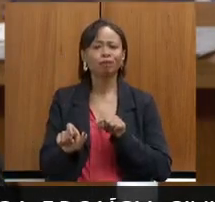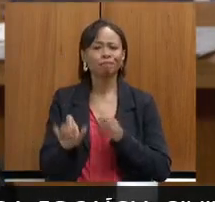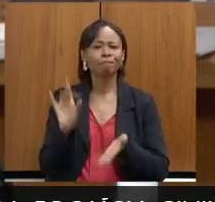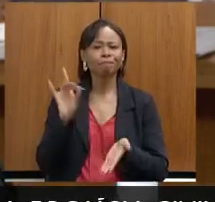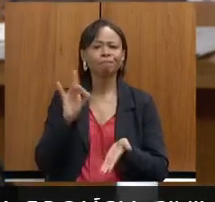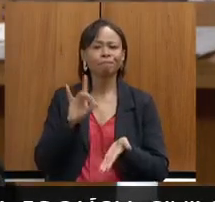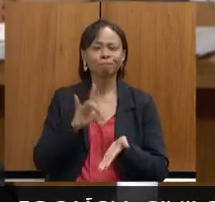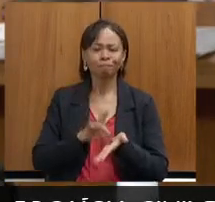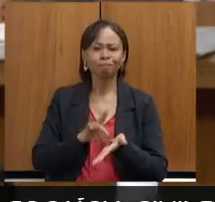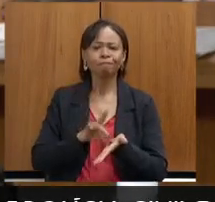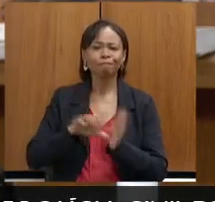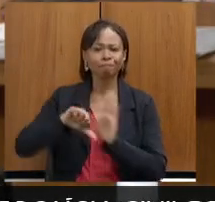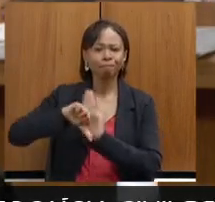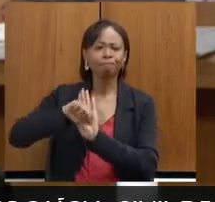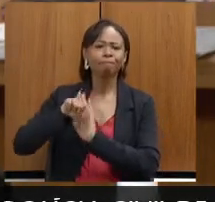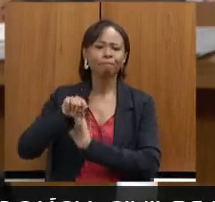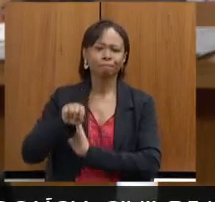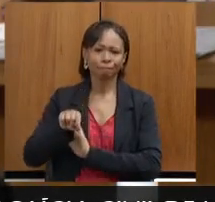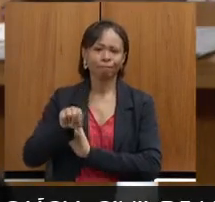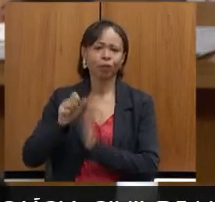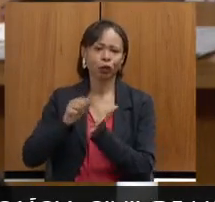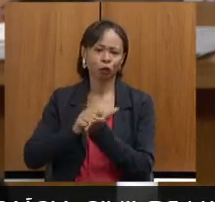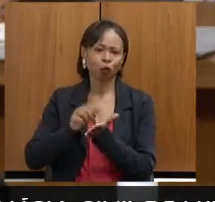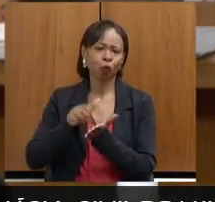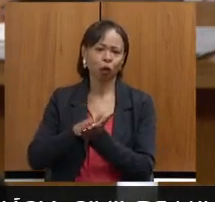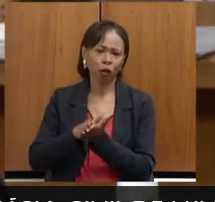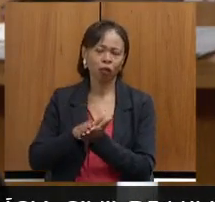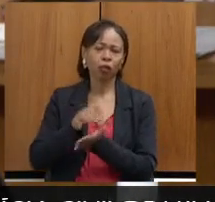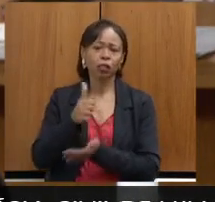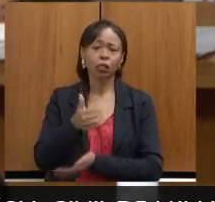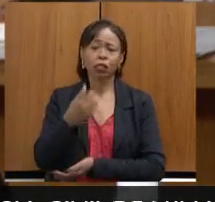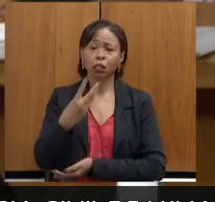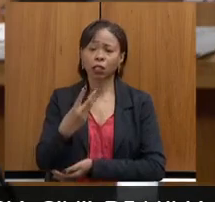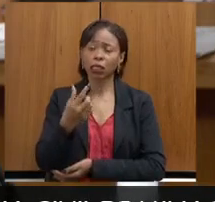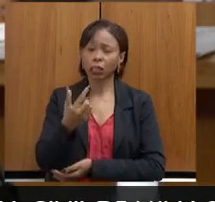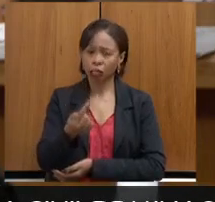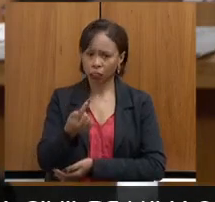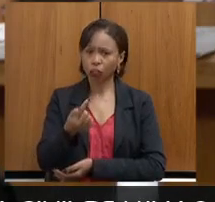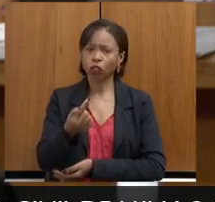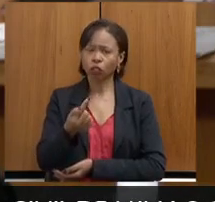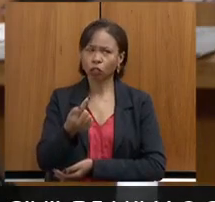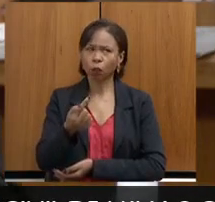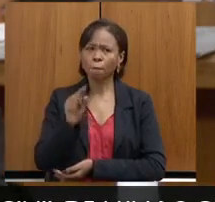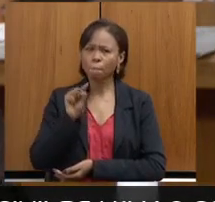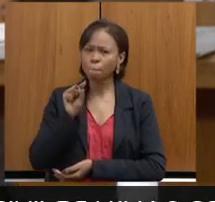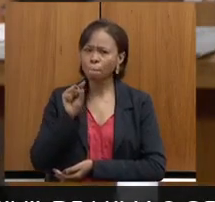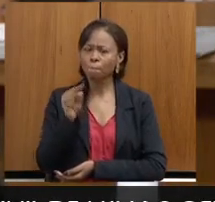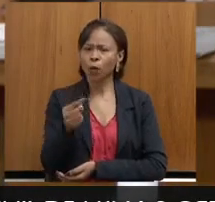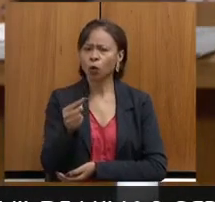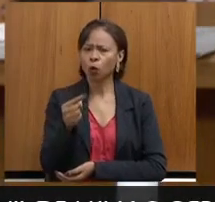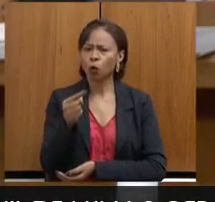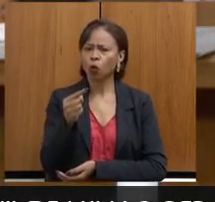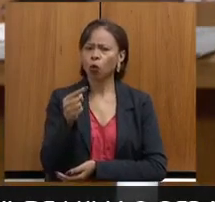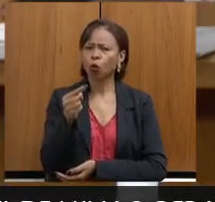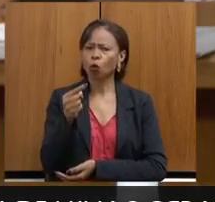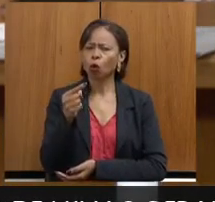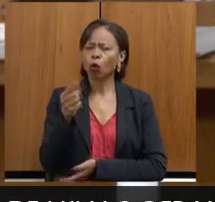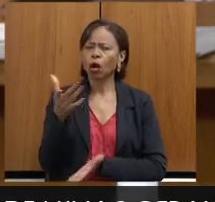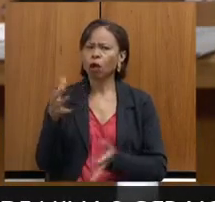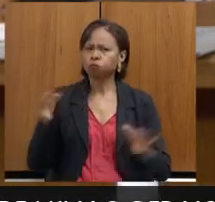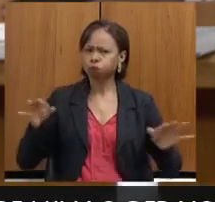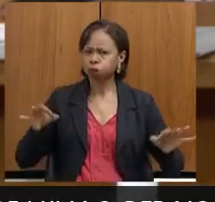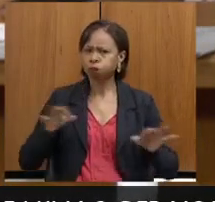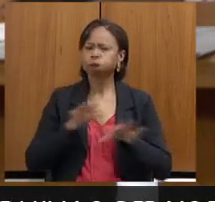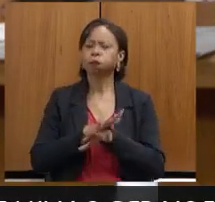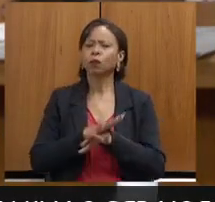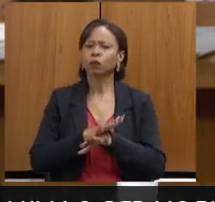da infração penal tão 137 praticamente mil indiciamentos no